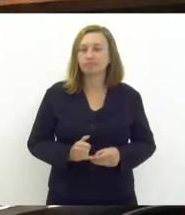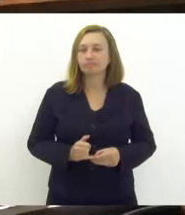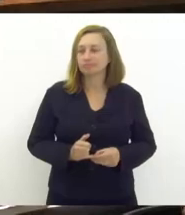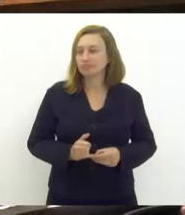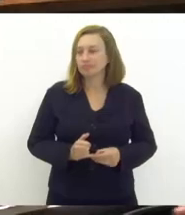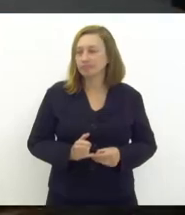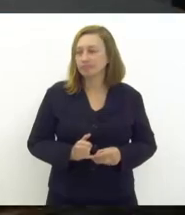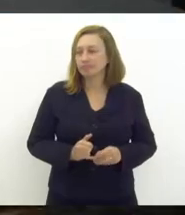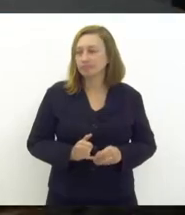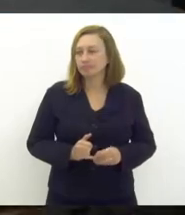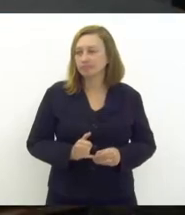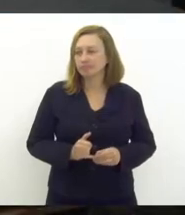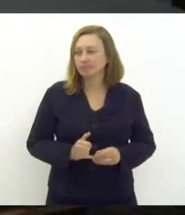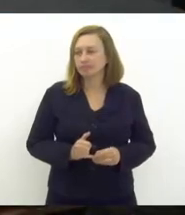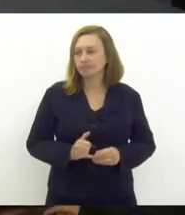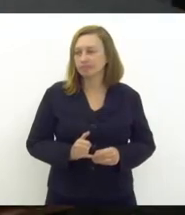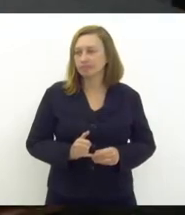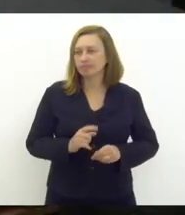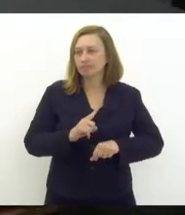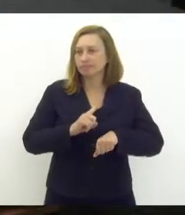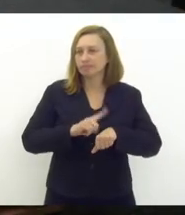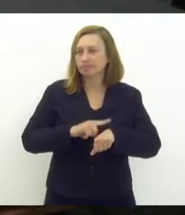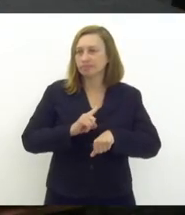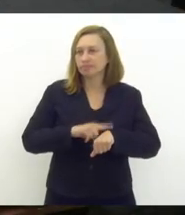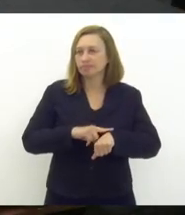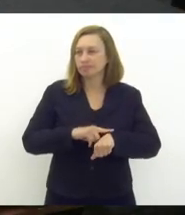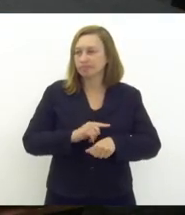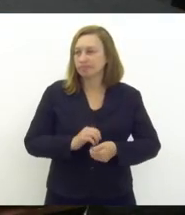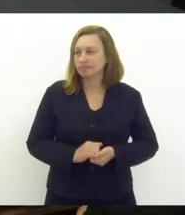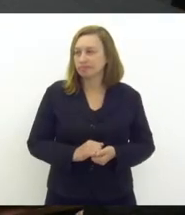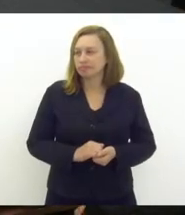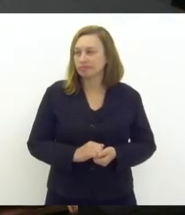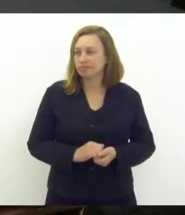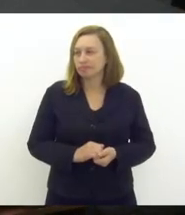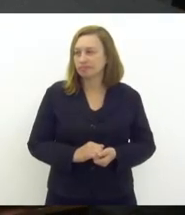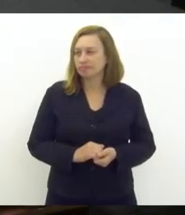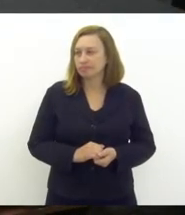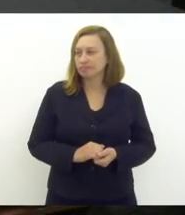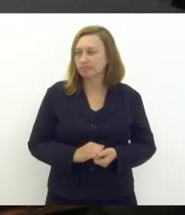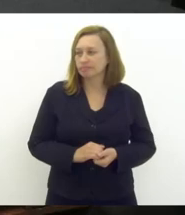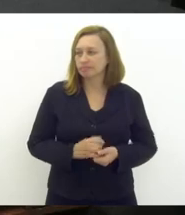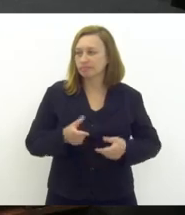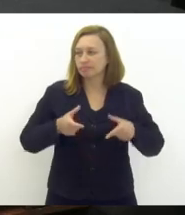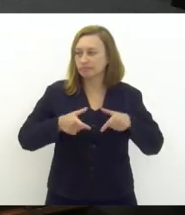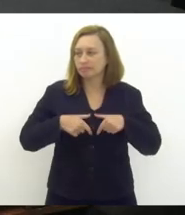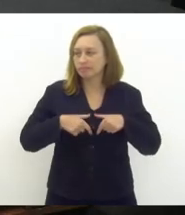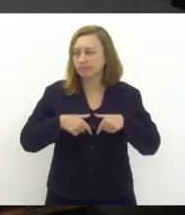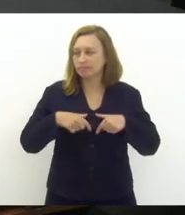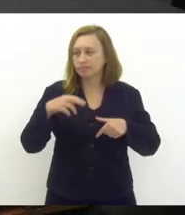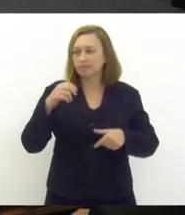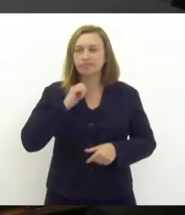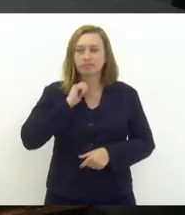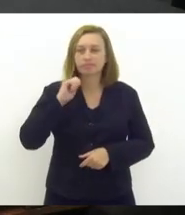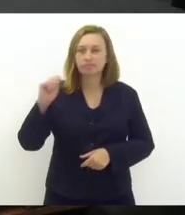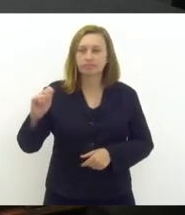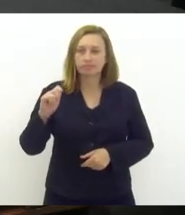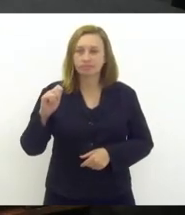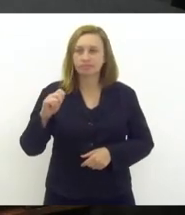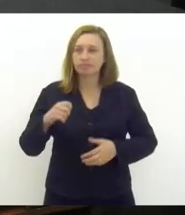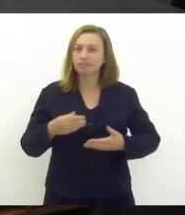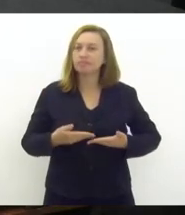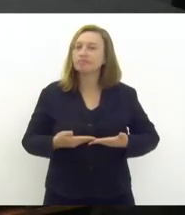obrigada é chegado o momento eh solene da entrega da medalha Tira Dentes maor honraria